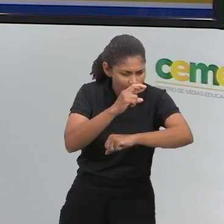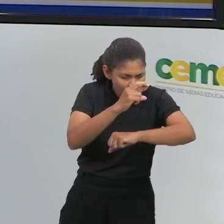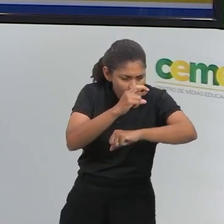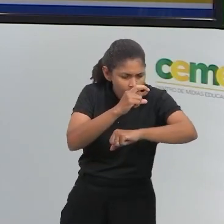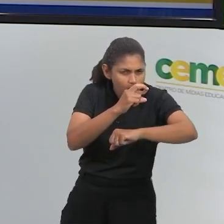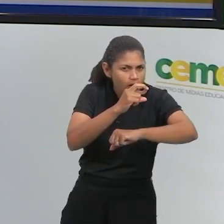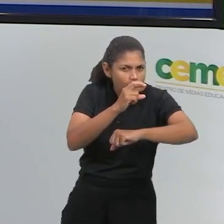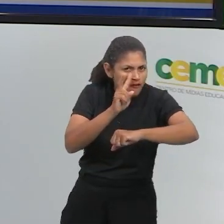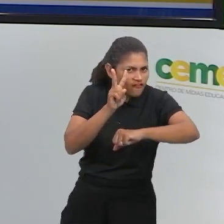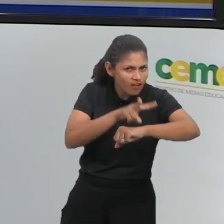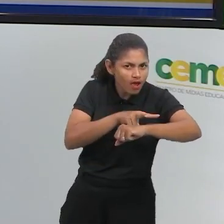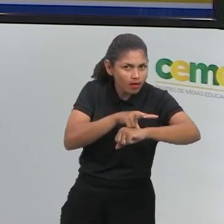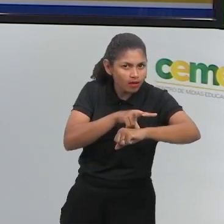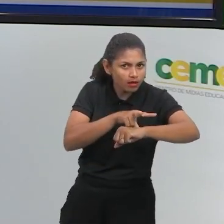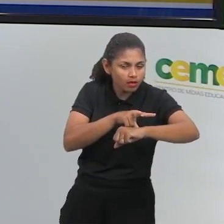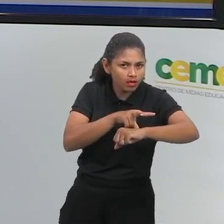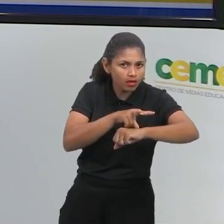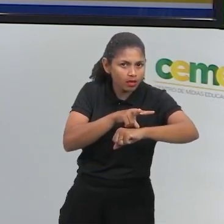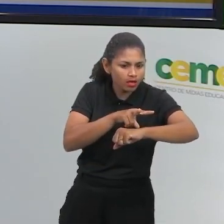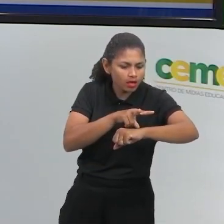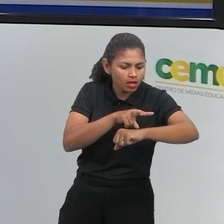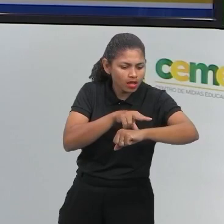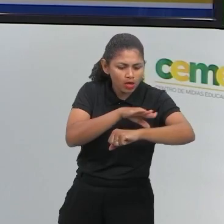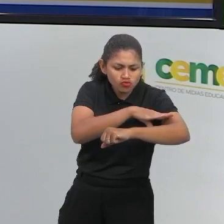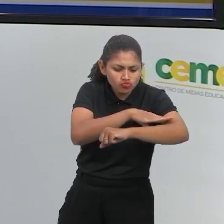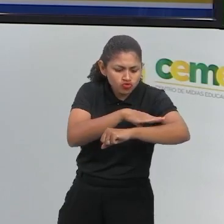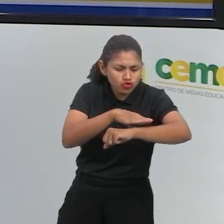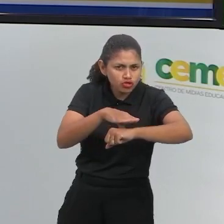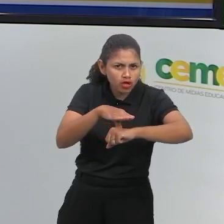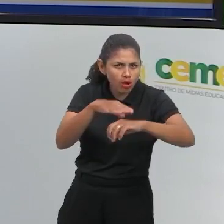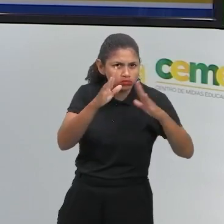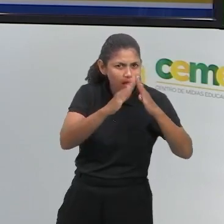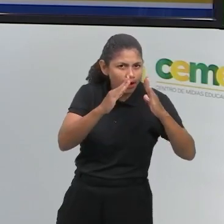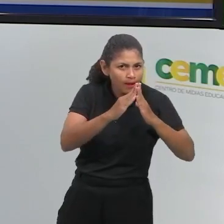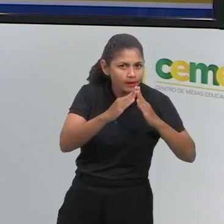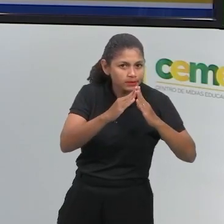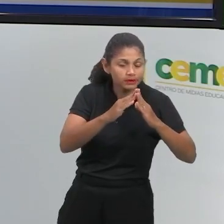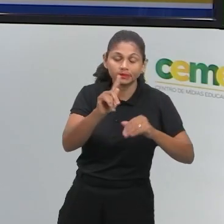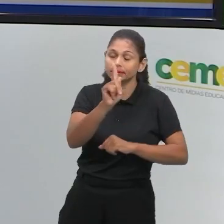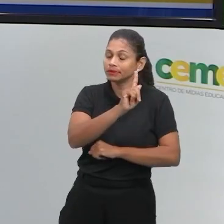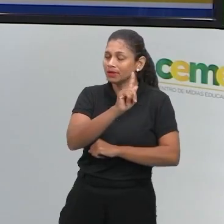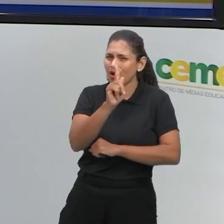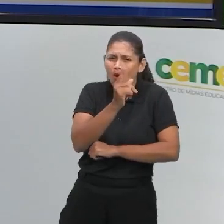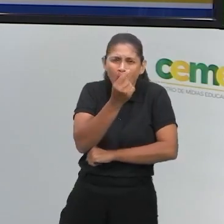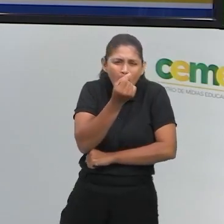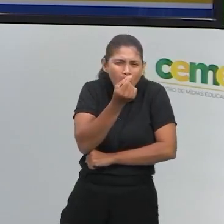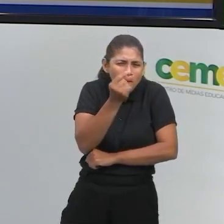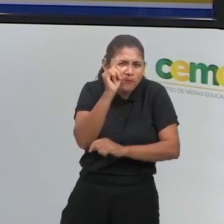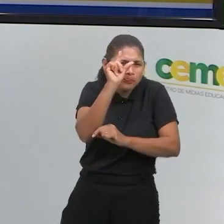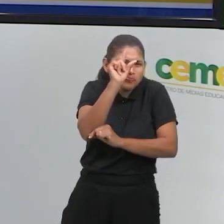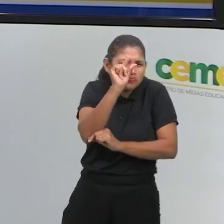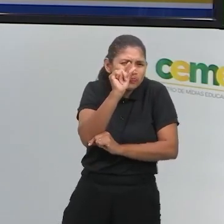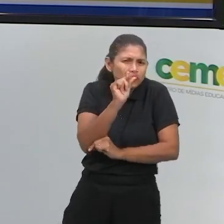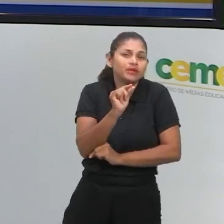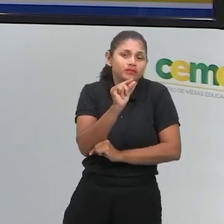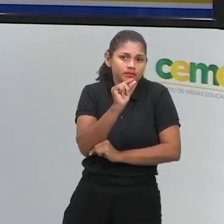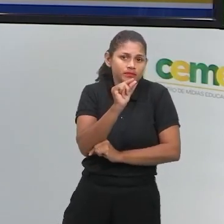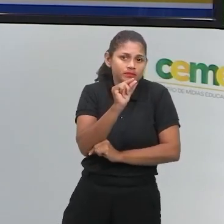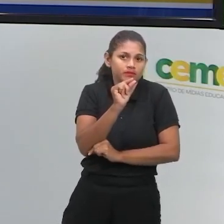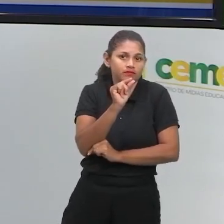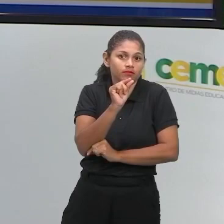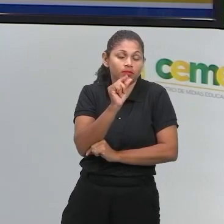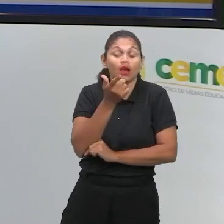ela é um ser muito minúsculo, né? Ou seja, as dimensões elas são irrelevantes. Já um corpo extenso é quando eu